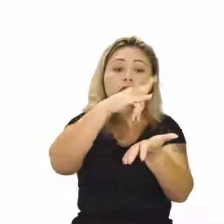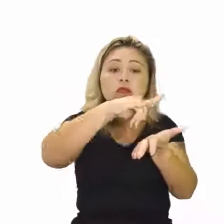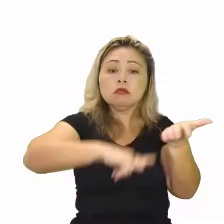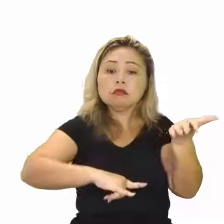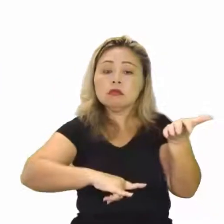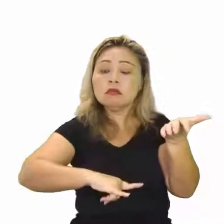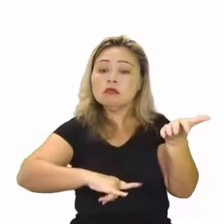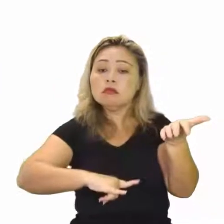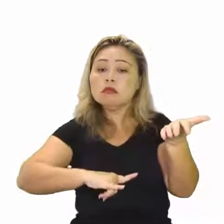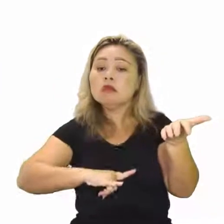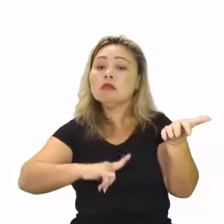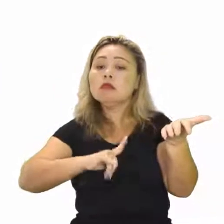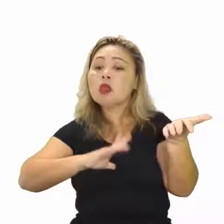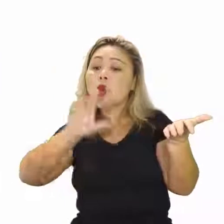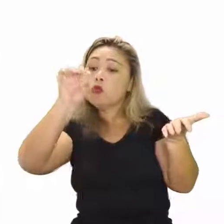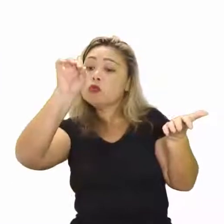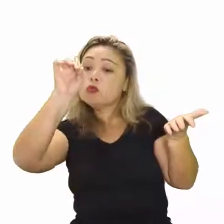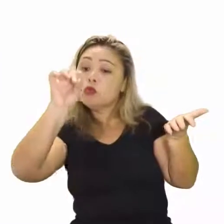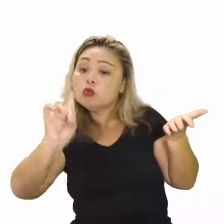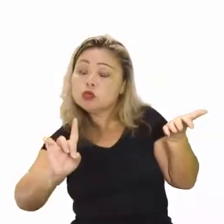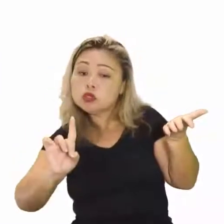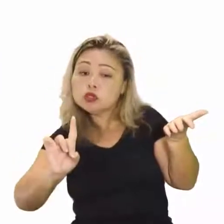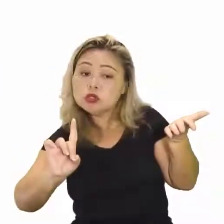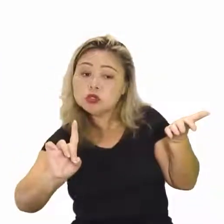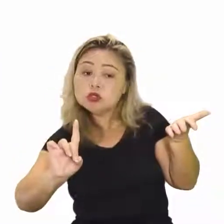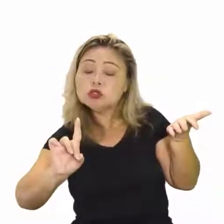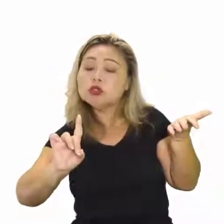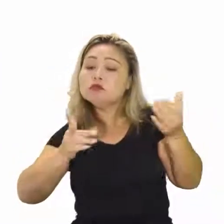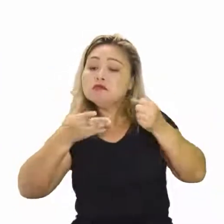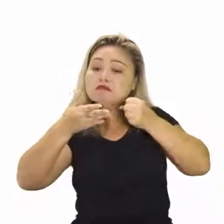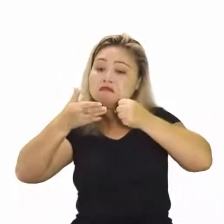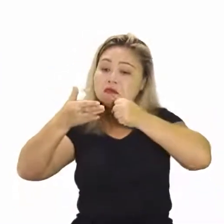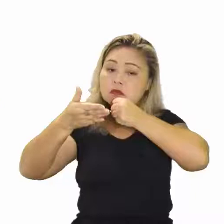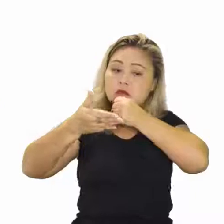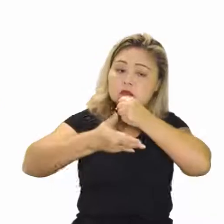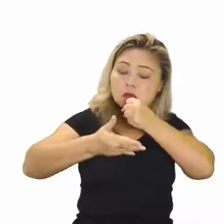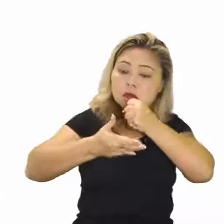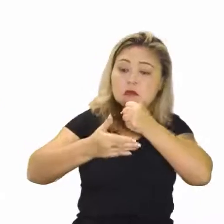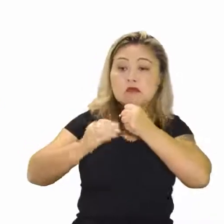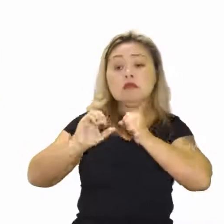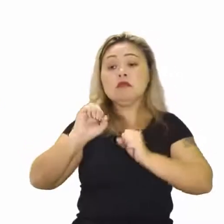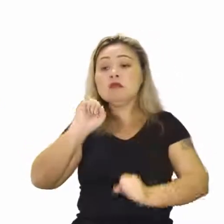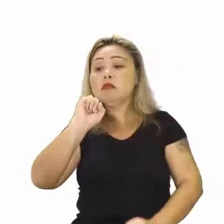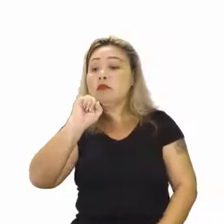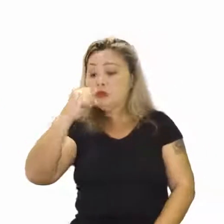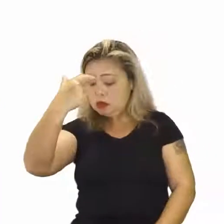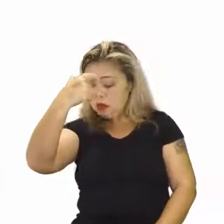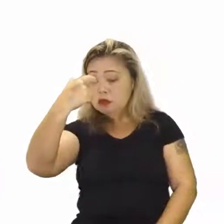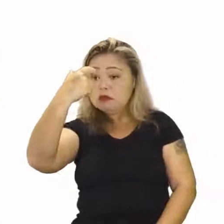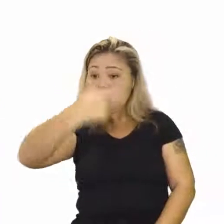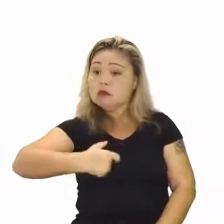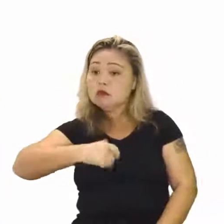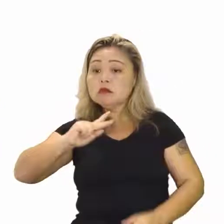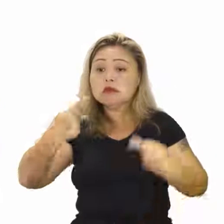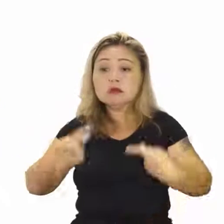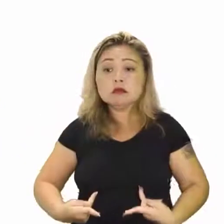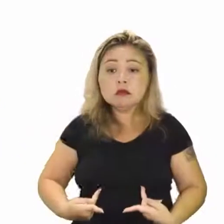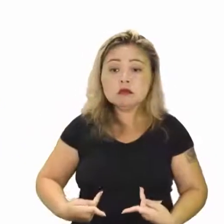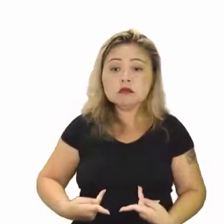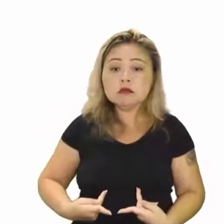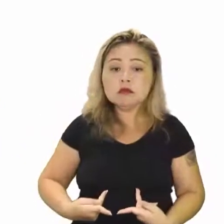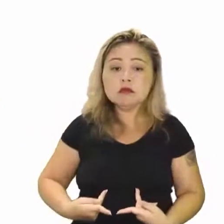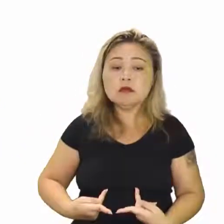fundamentais dos seres humanos. Percebam vocês, não é mais só do homem, é de todos os seres